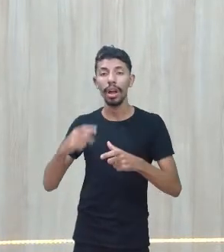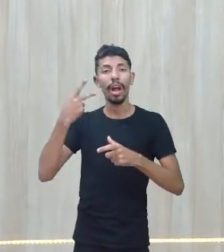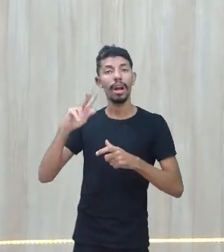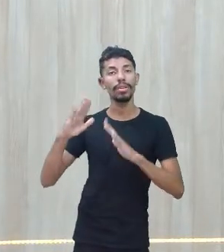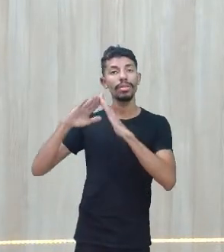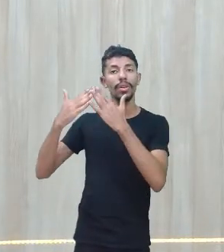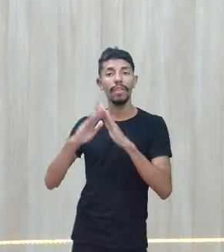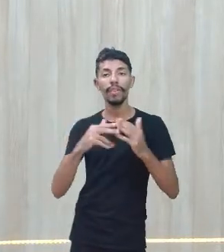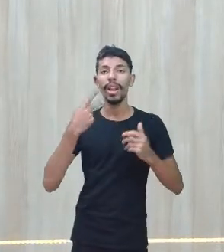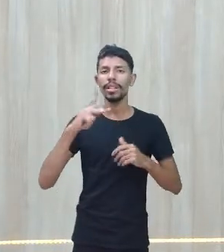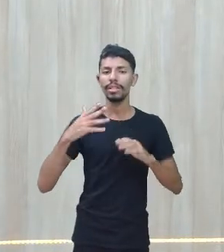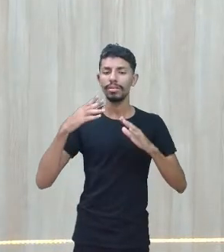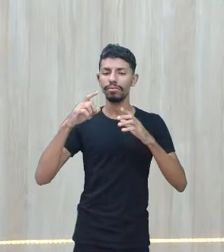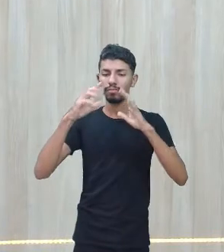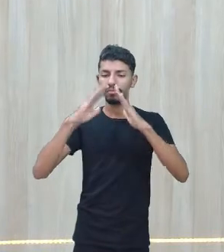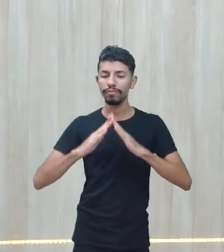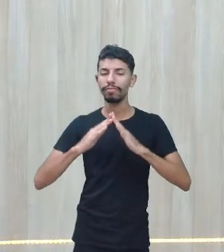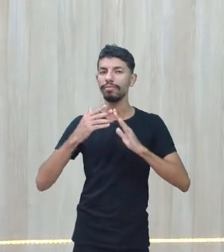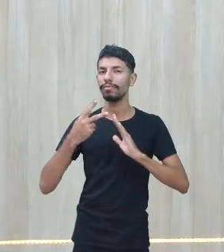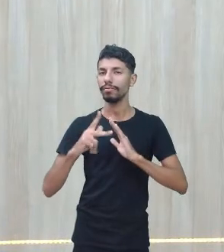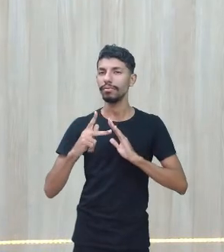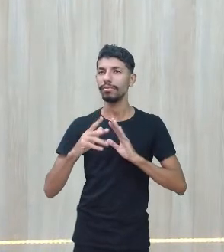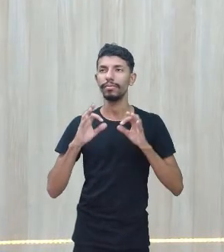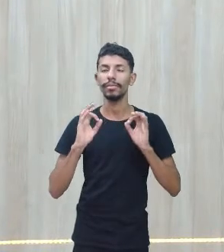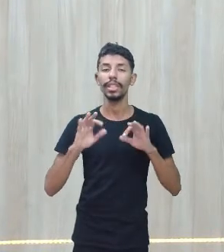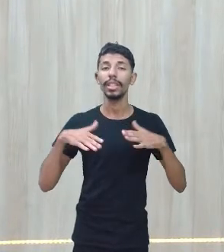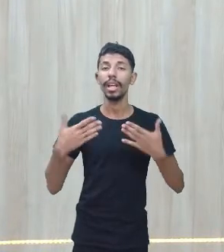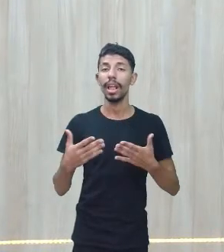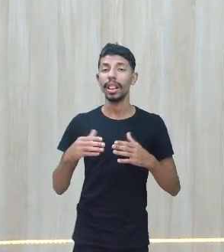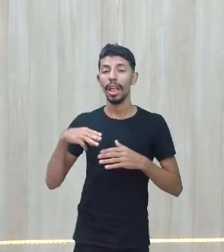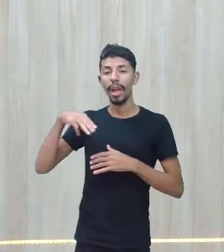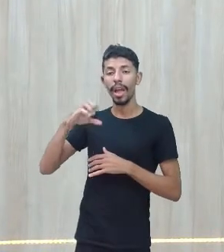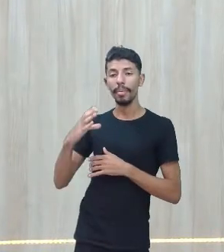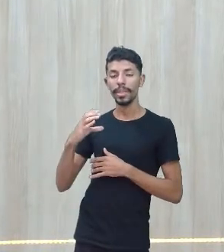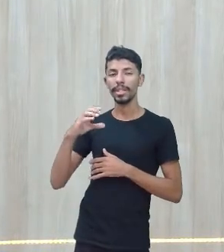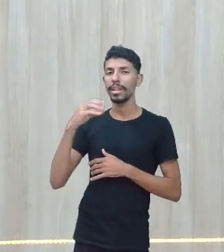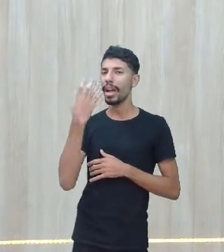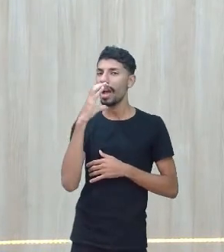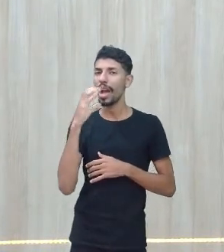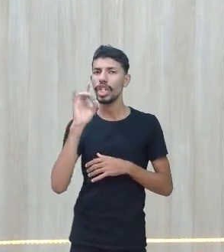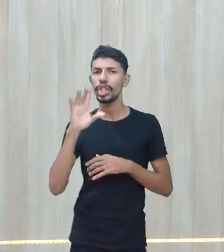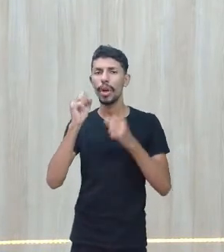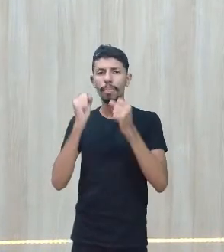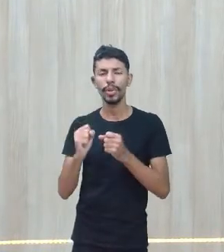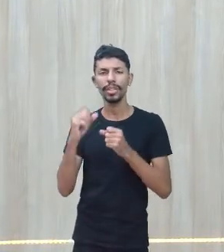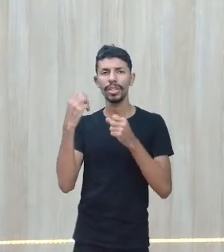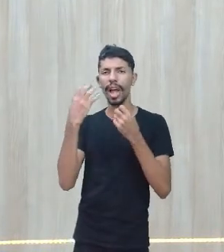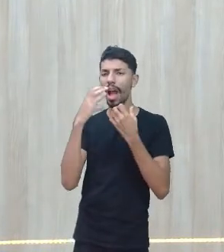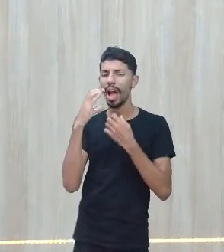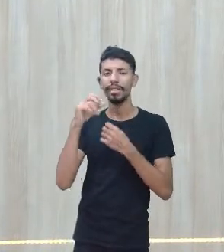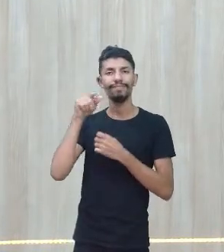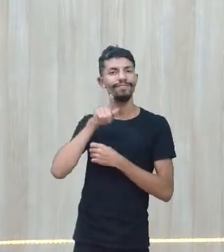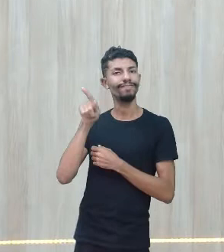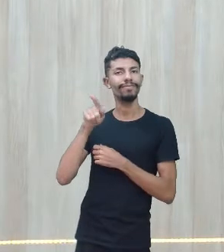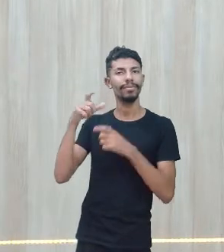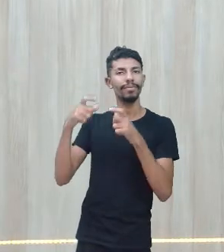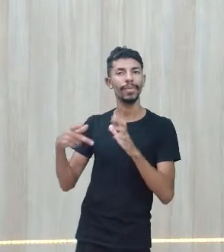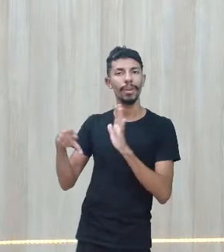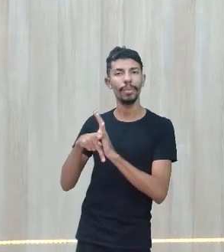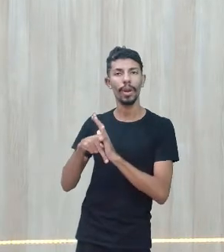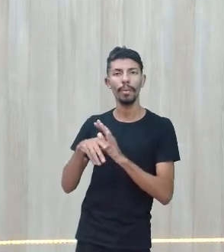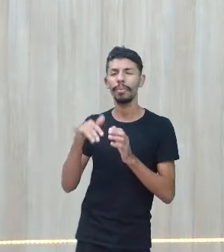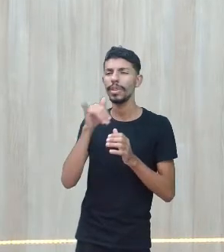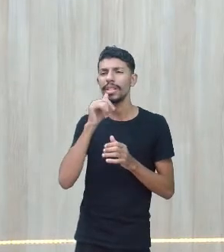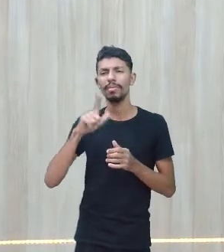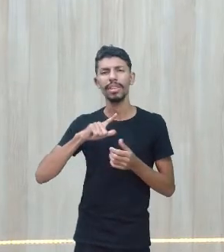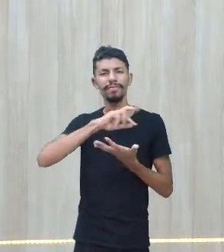favela, beleza? E aí esses MCs eles só podiam cantar lá. E a gente tem MCs como Troinha, como